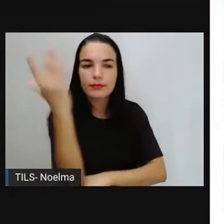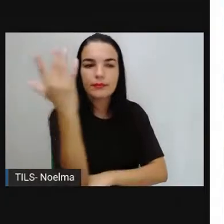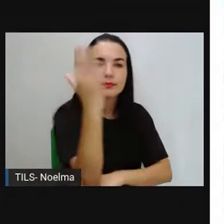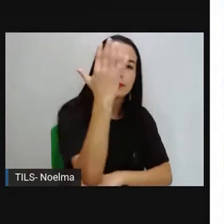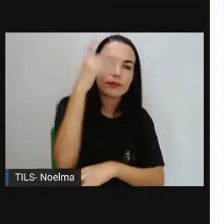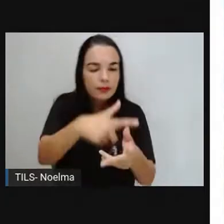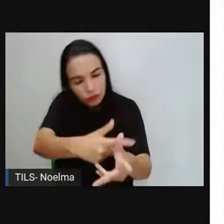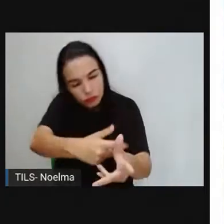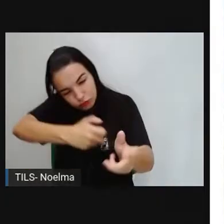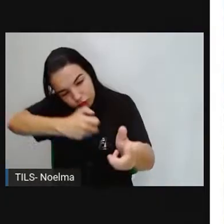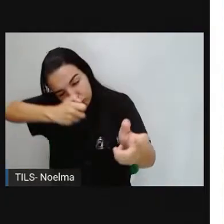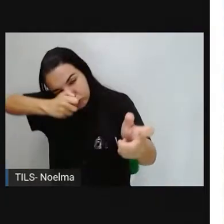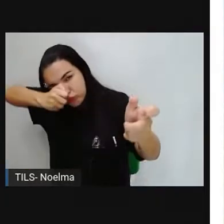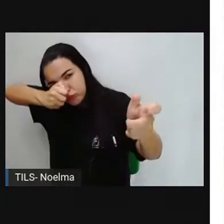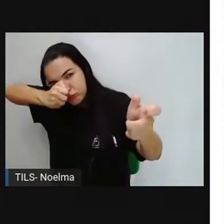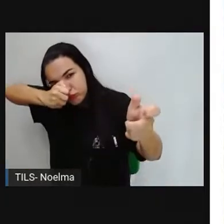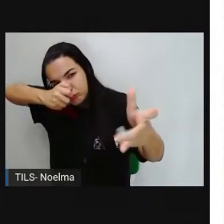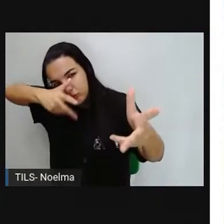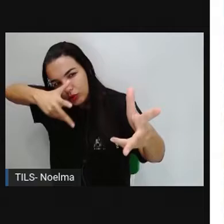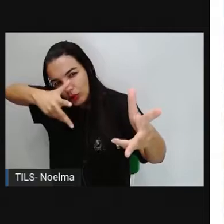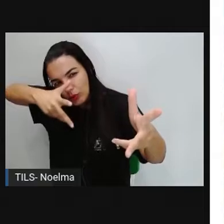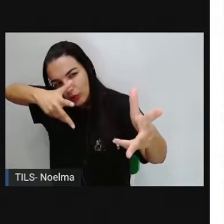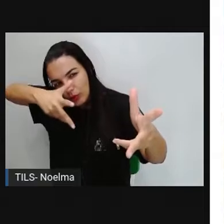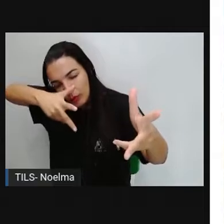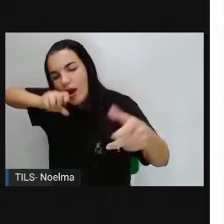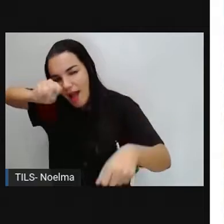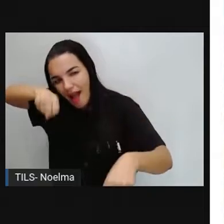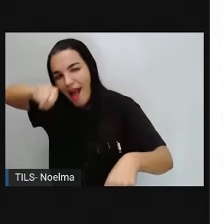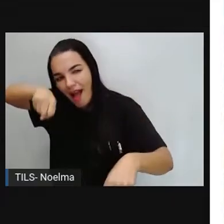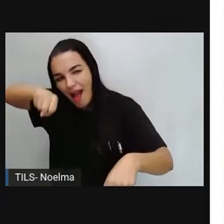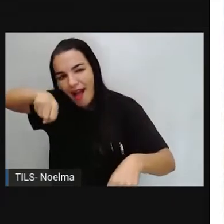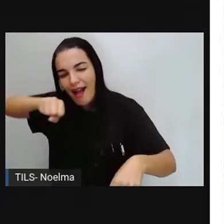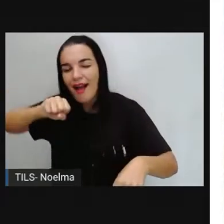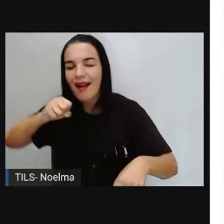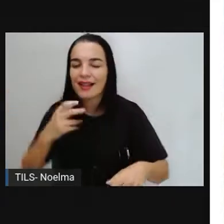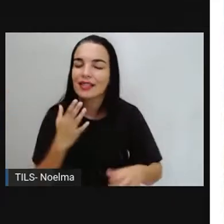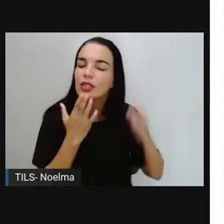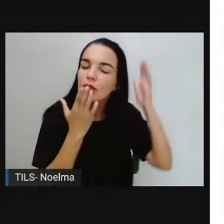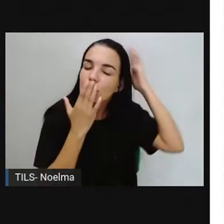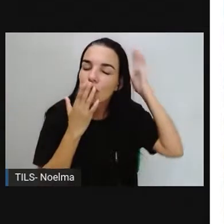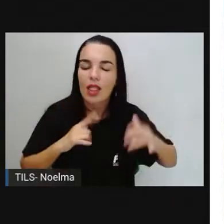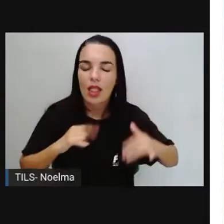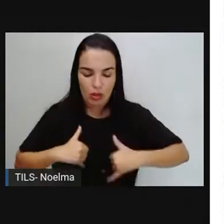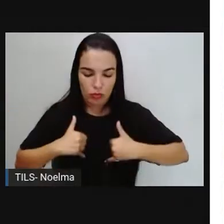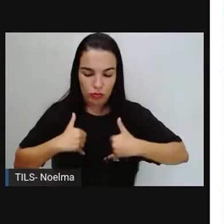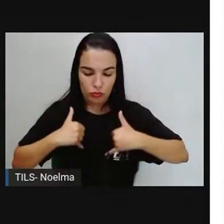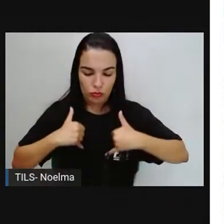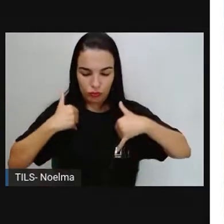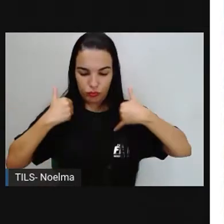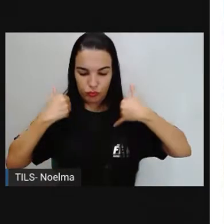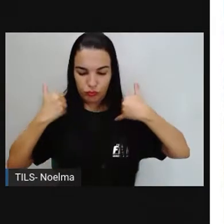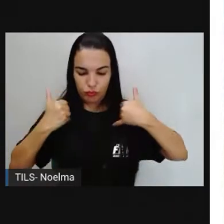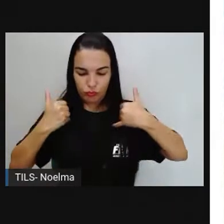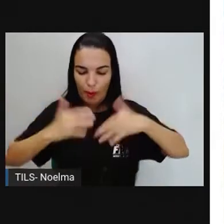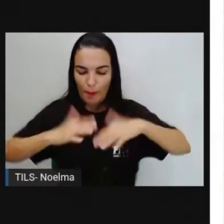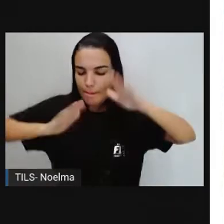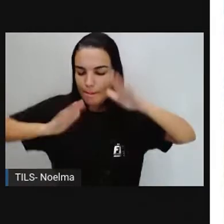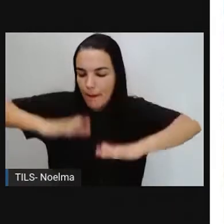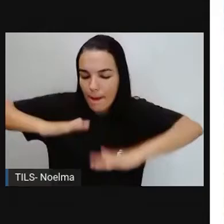flecha. Esse é o índio que tem o seu orgulho, faz o seu batuque